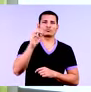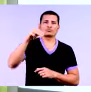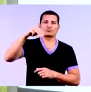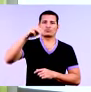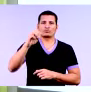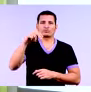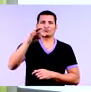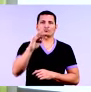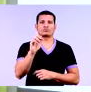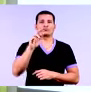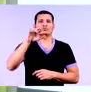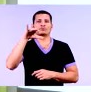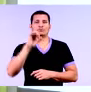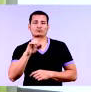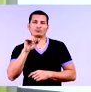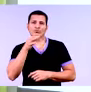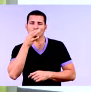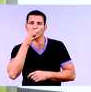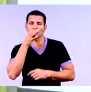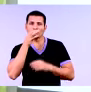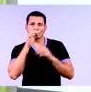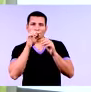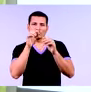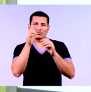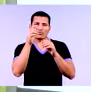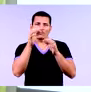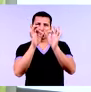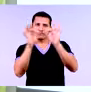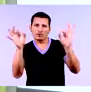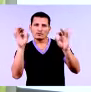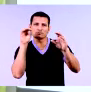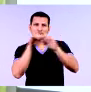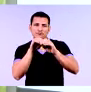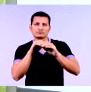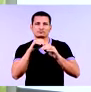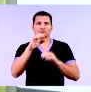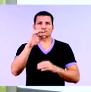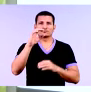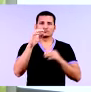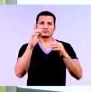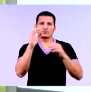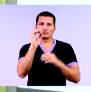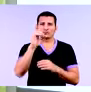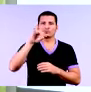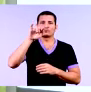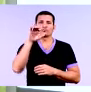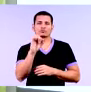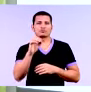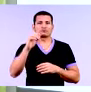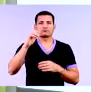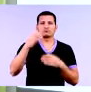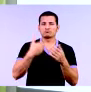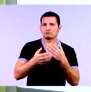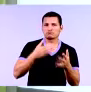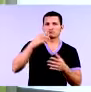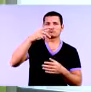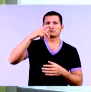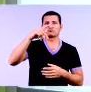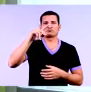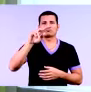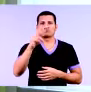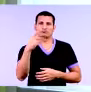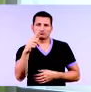O comentário é uma codificação opcional dentro de um código. Seja ele PHP, HTML, seja